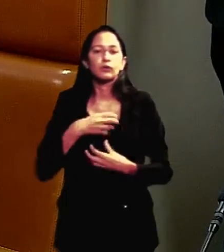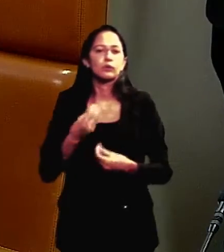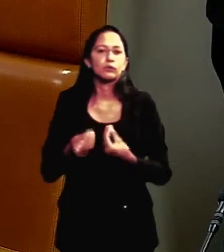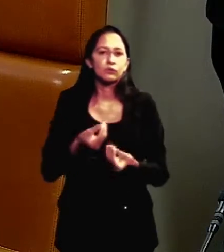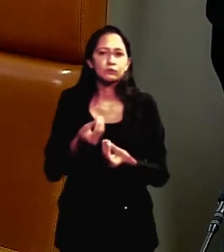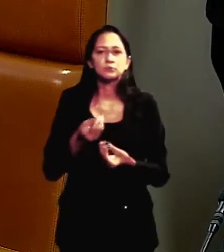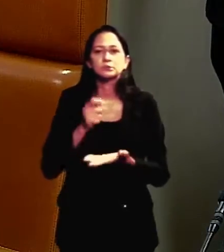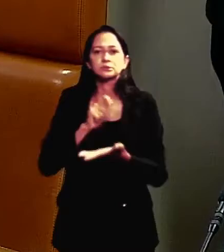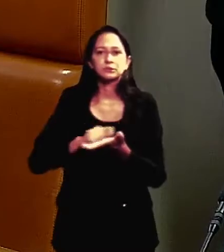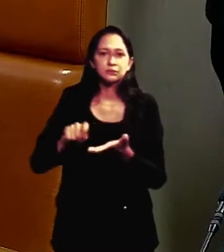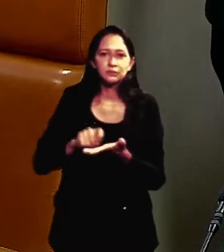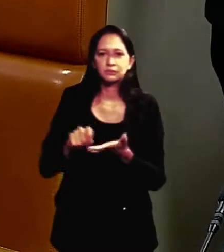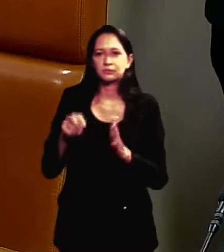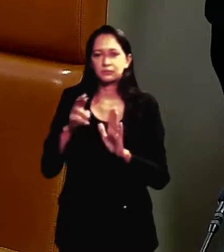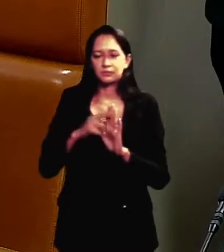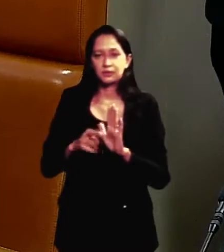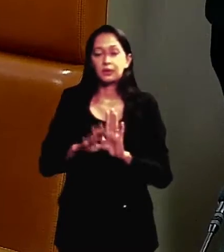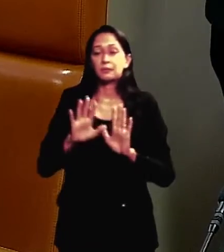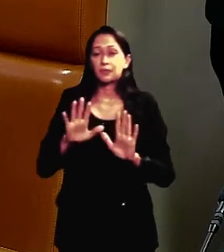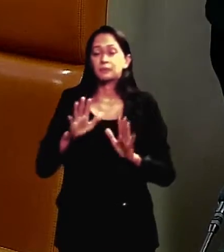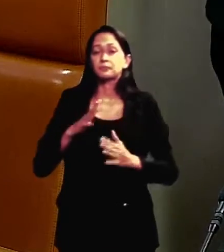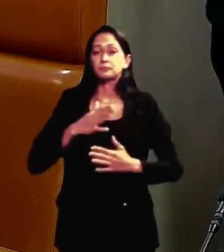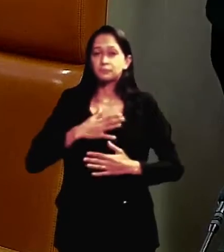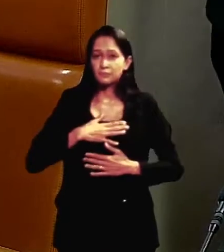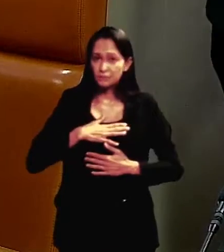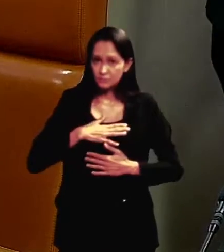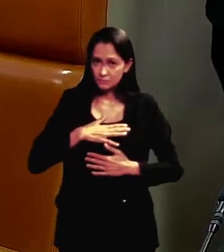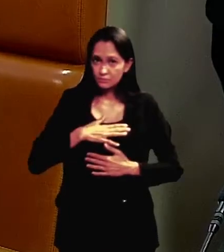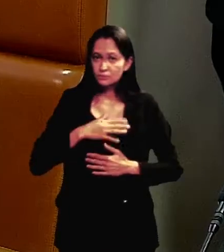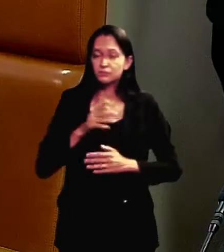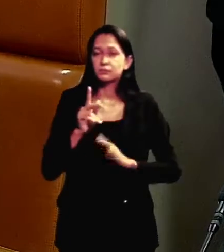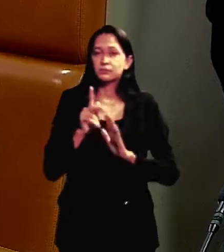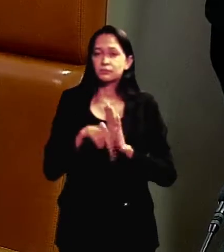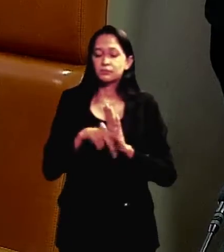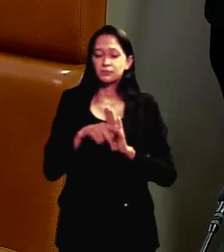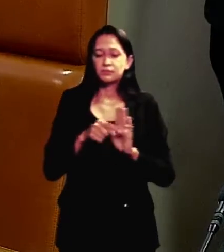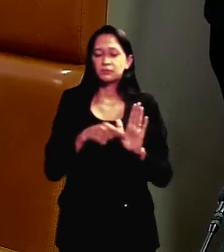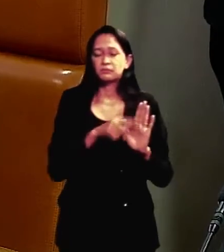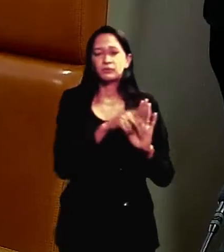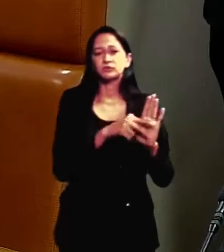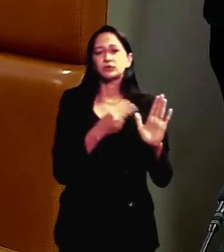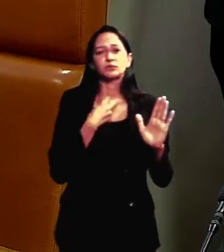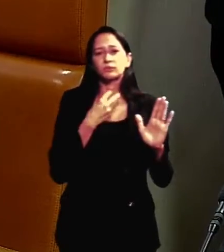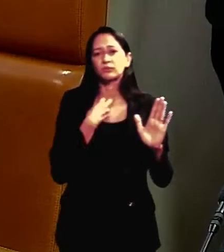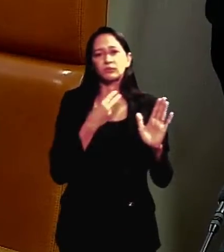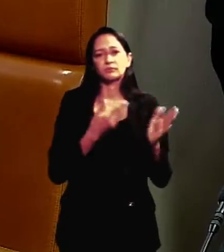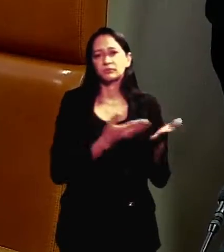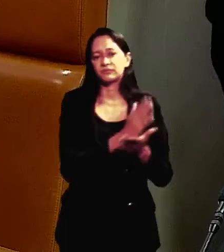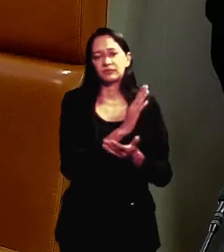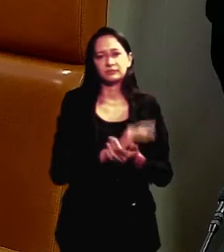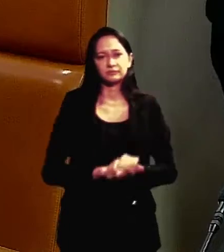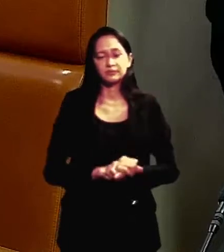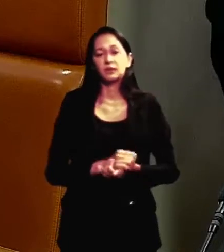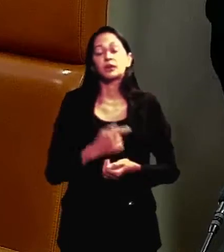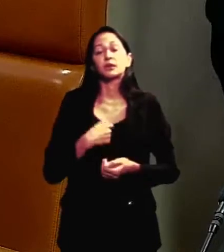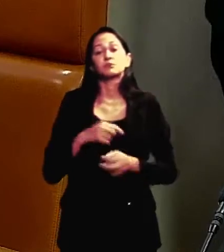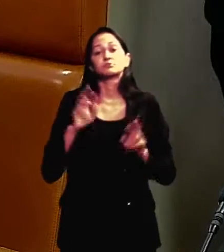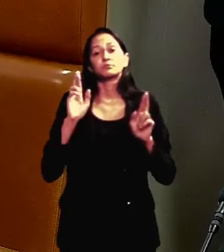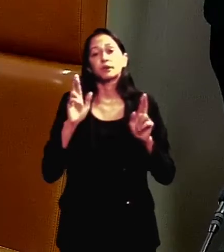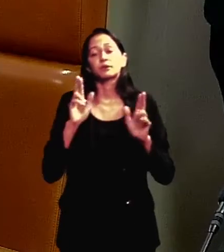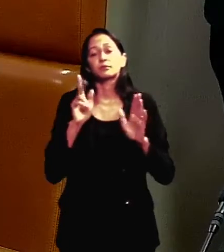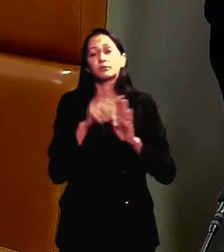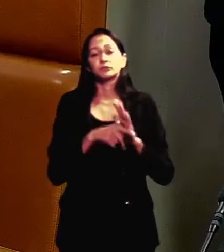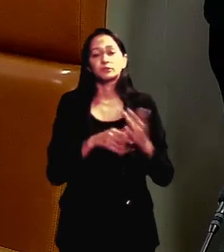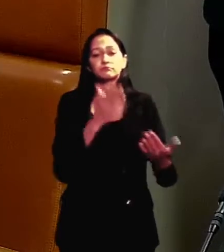Entre outras coisas. Mas, no nosso entendimento, esse processo, esse projeto não deve prosperar. Eu apresento um voto separado pelo